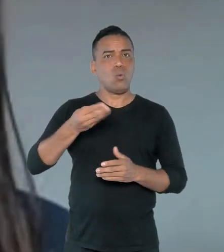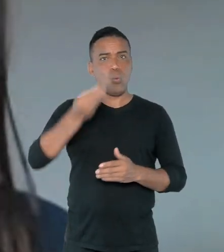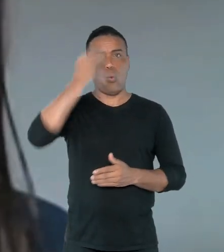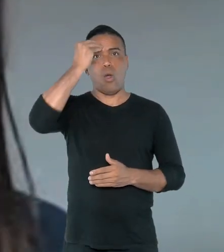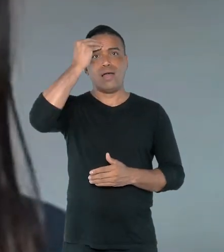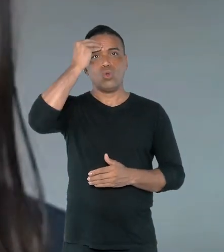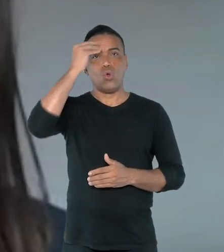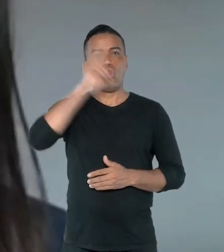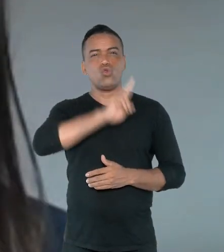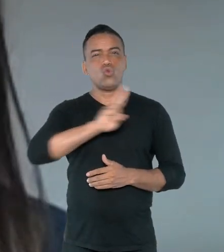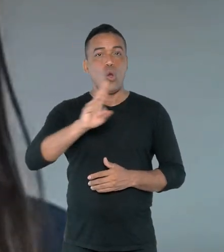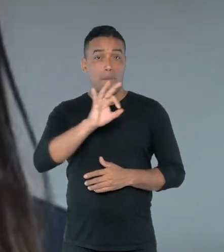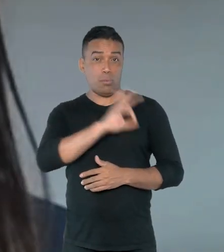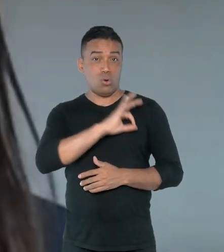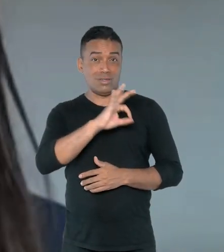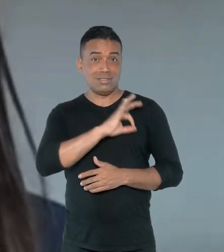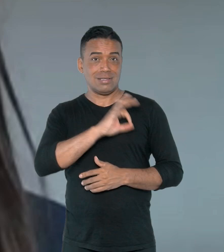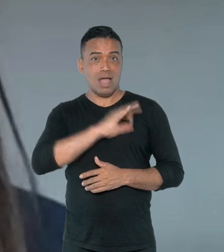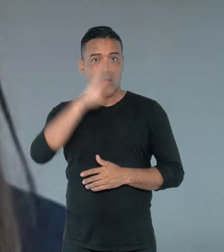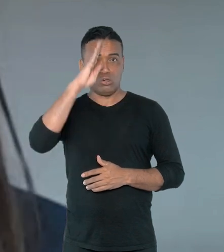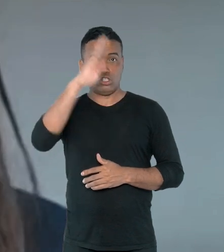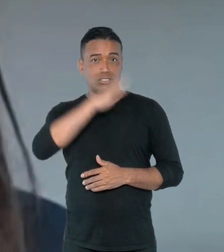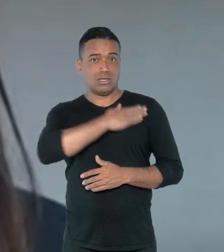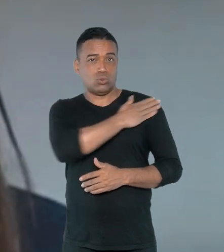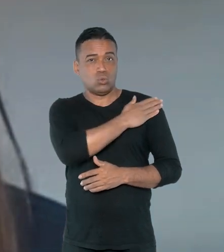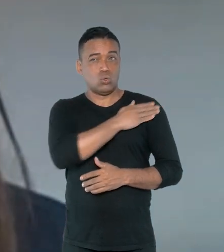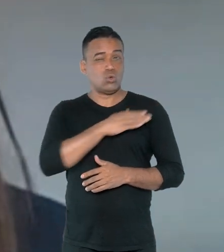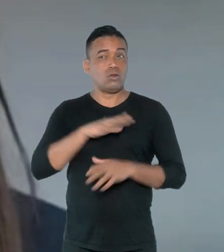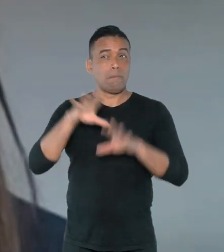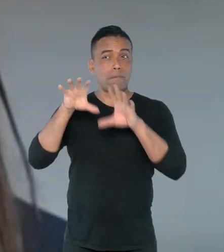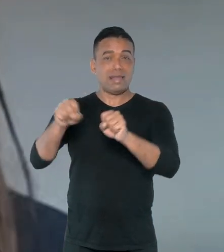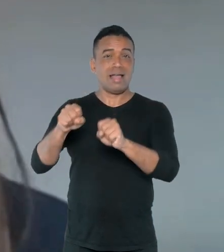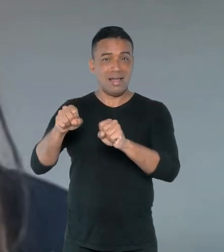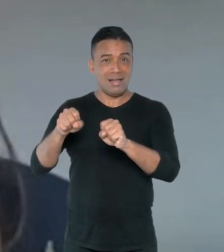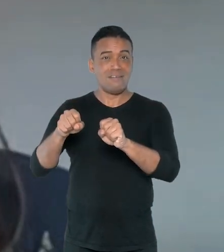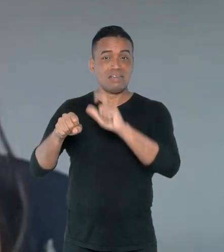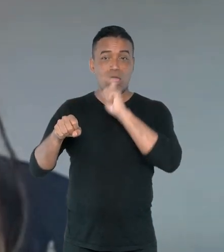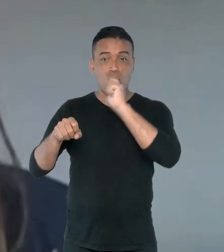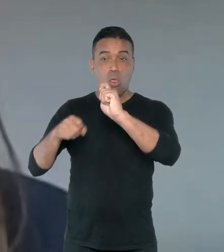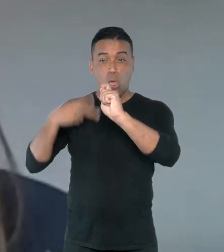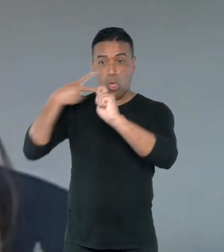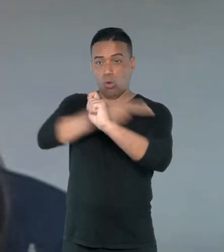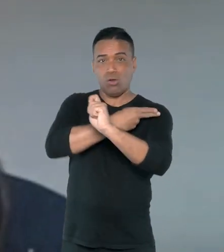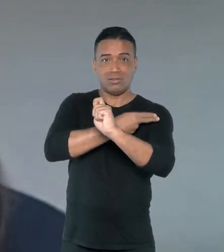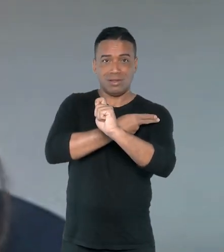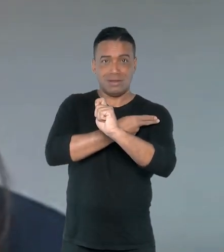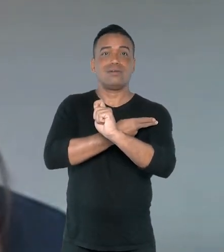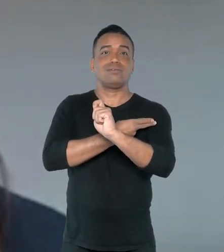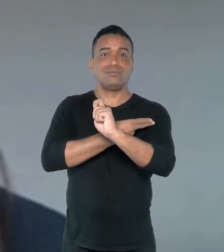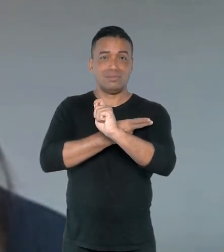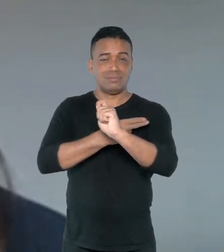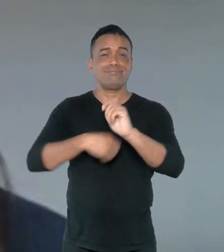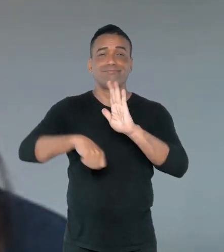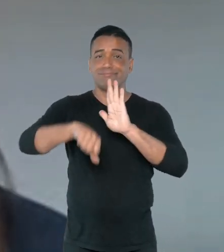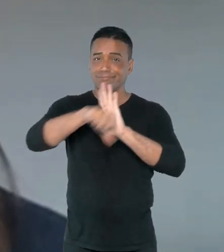ditadura que faziam essa maldade de cortar a língua das pessoas, né? Esse crime.